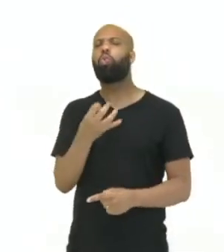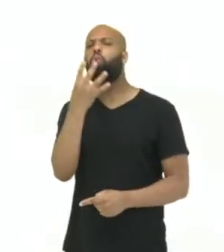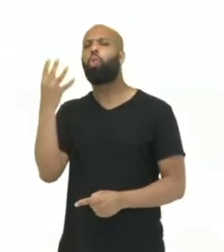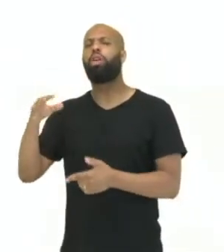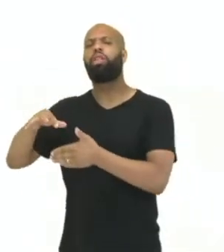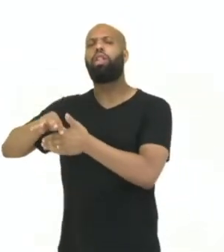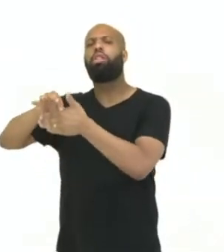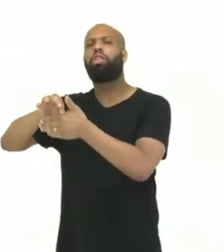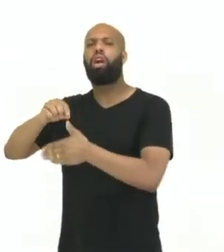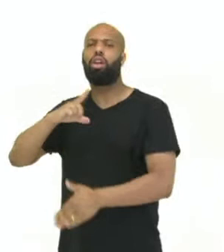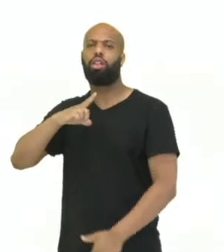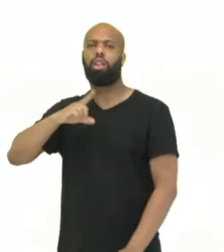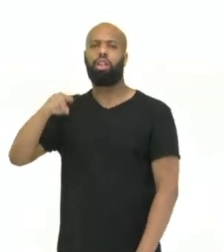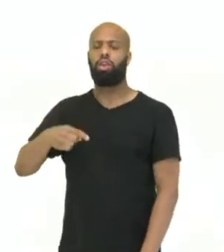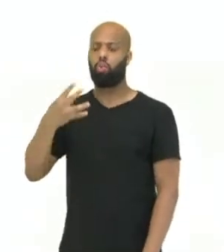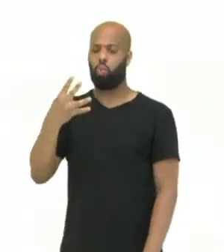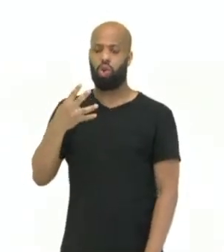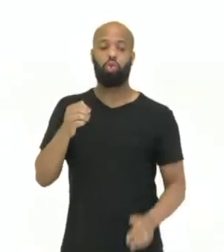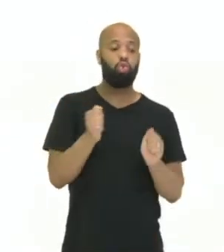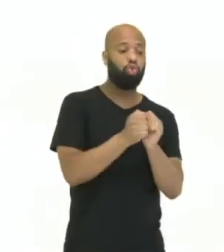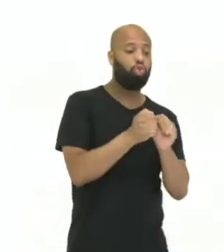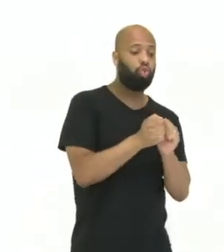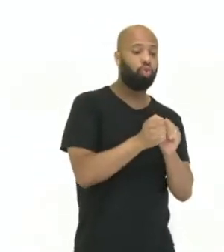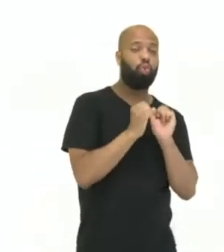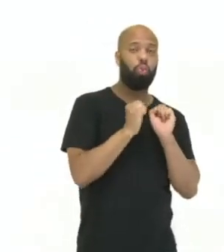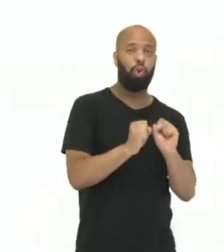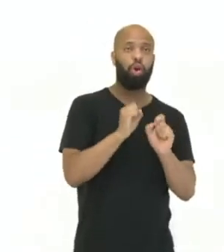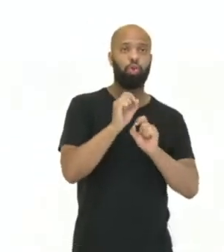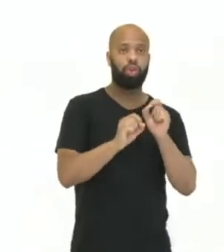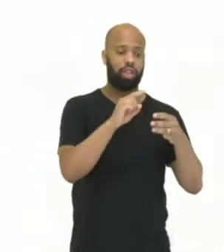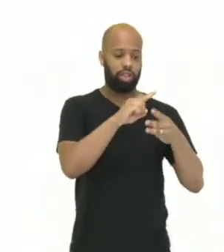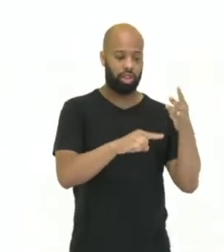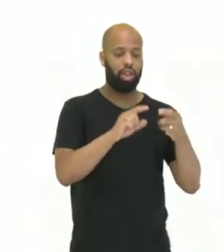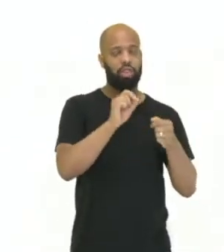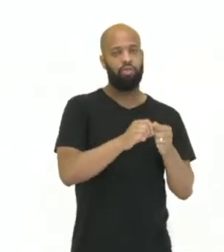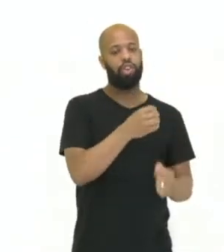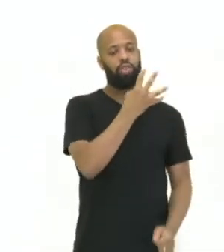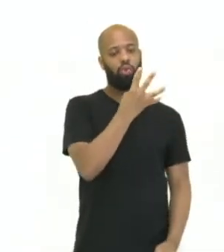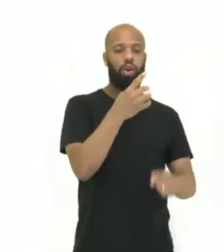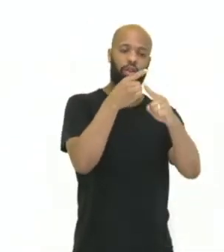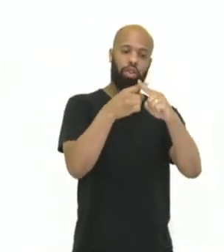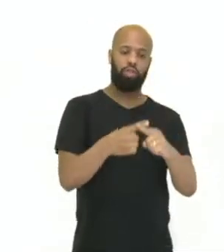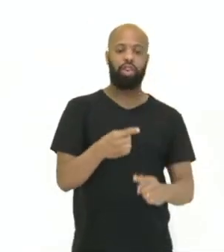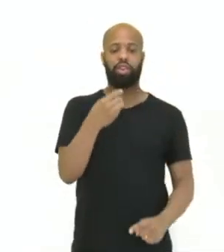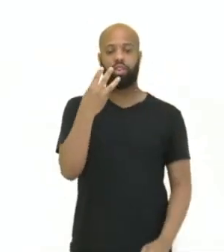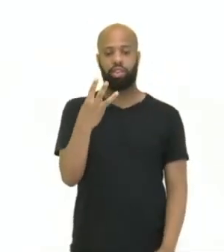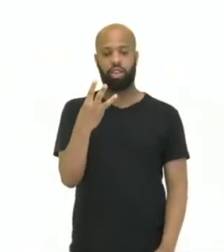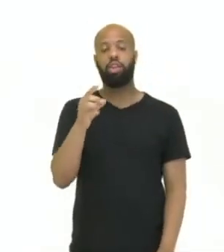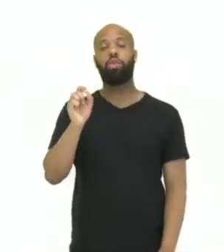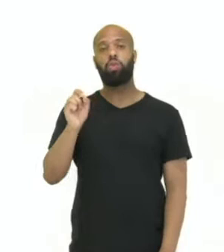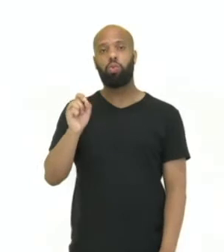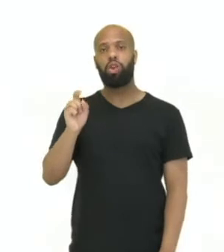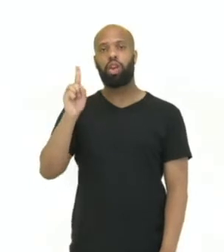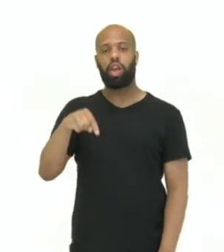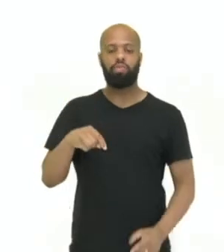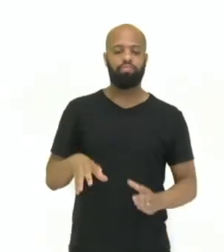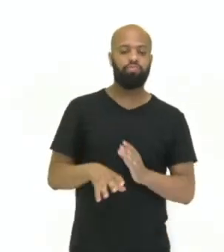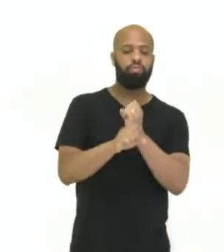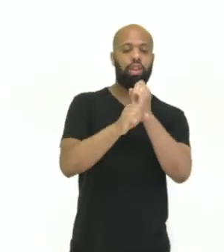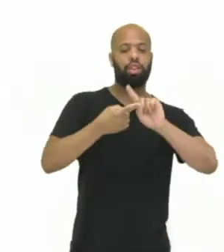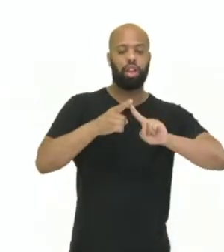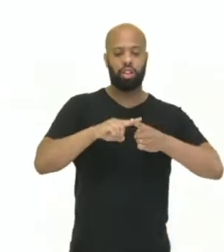Opções de acompanhamento são três. A hora que eu multiplico 4 vezes 3, eu tenho as minhas